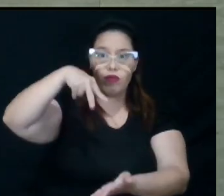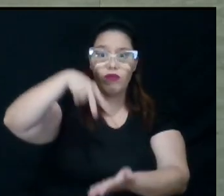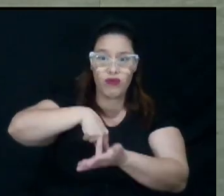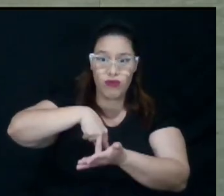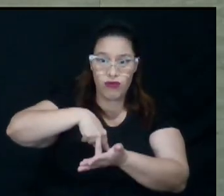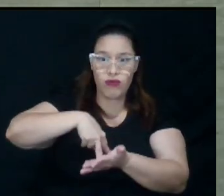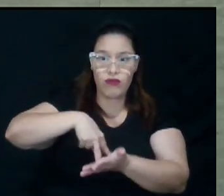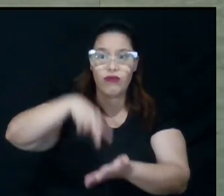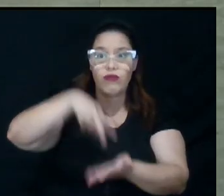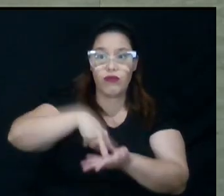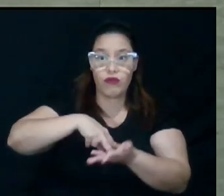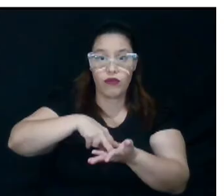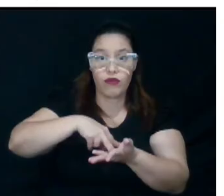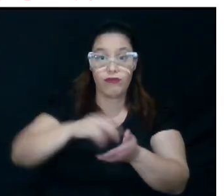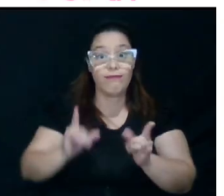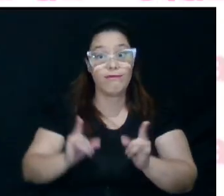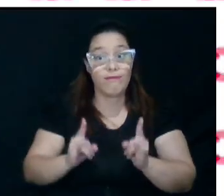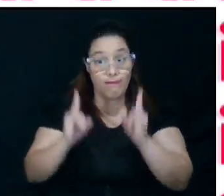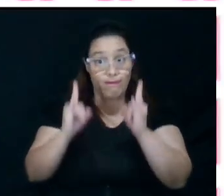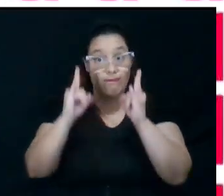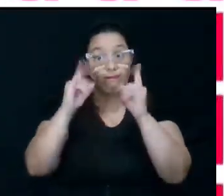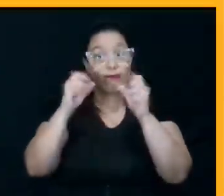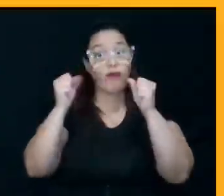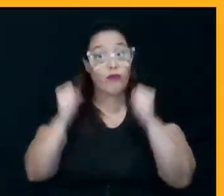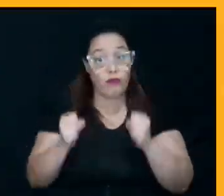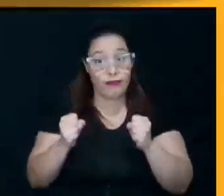que o elevador pode suportar.